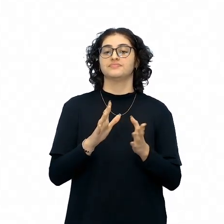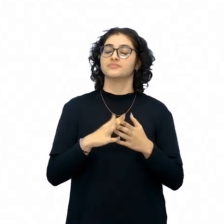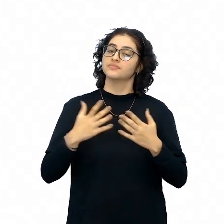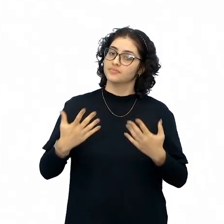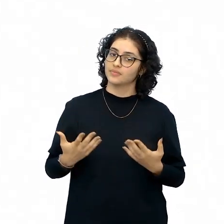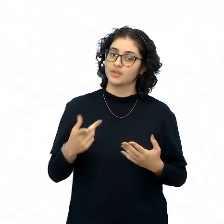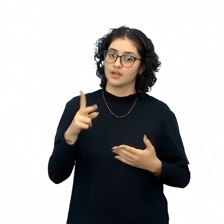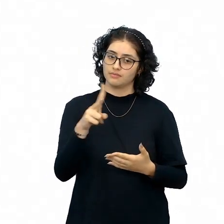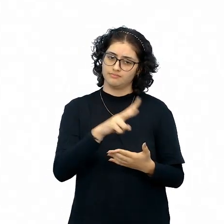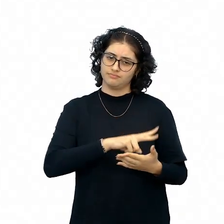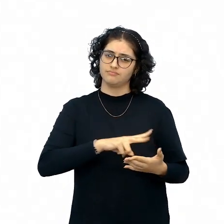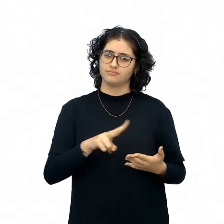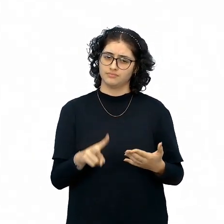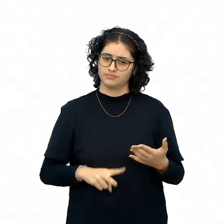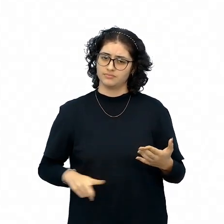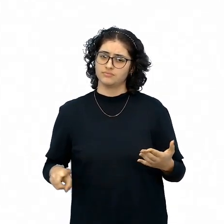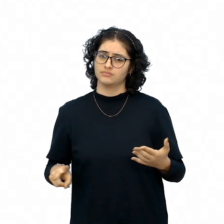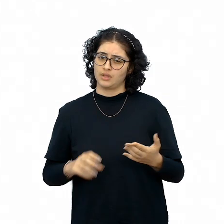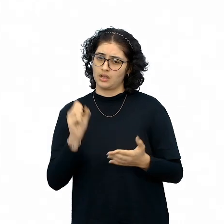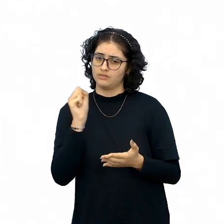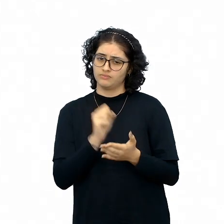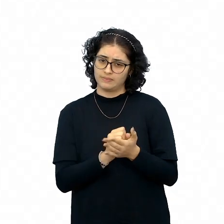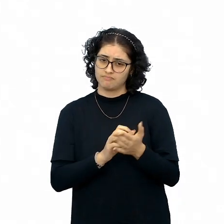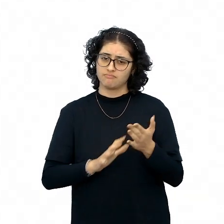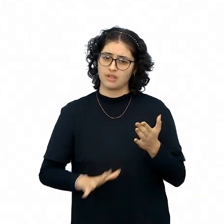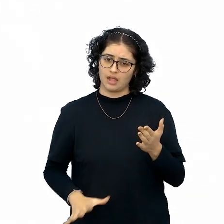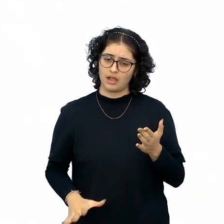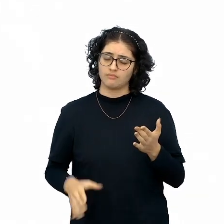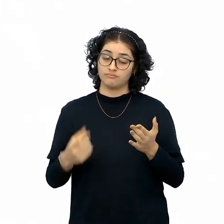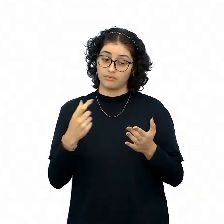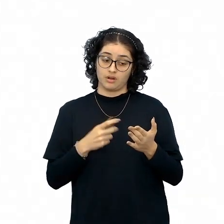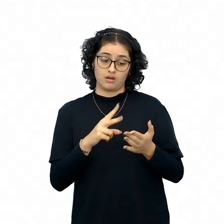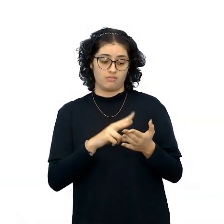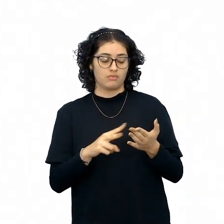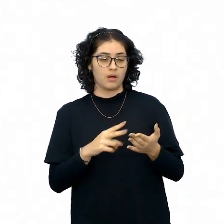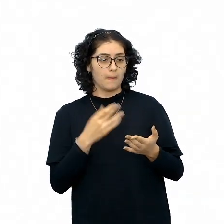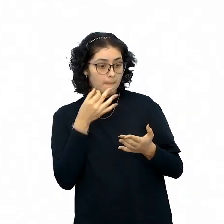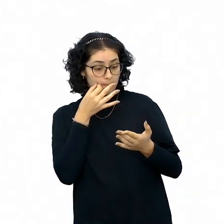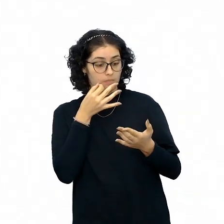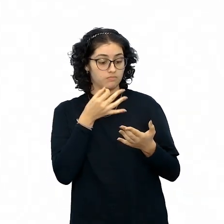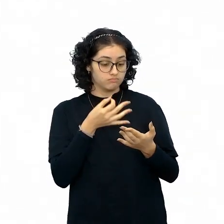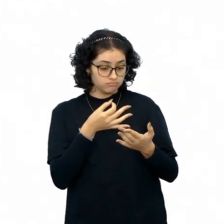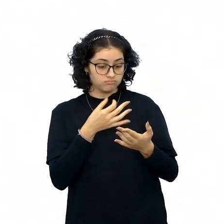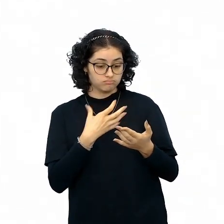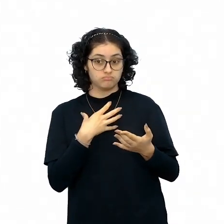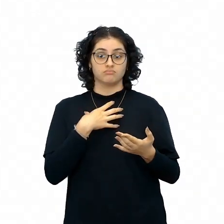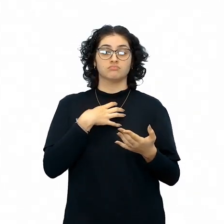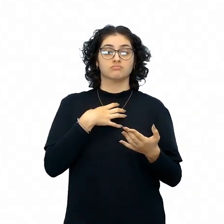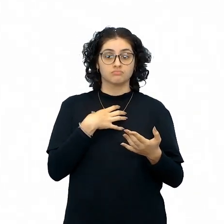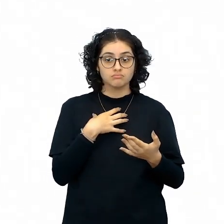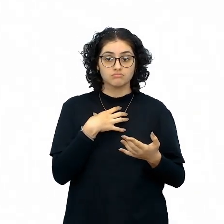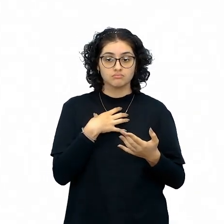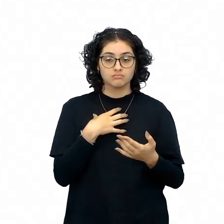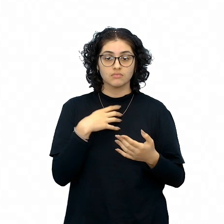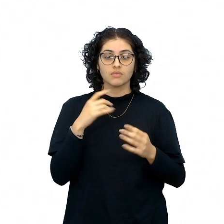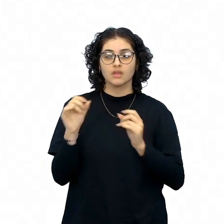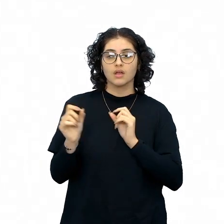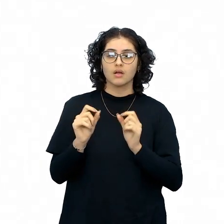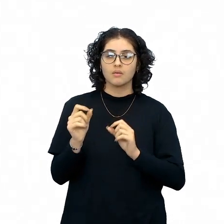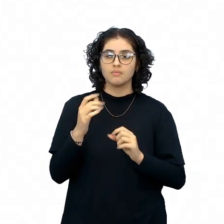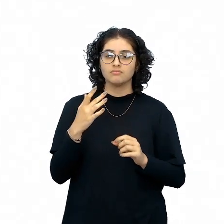Olha, a leitura é uma atividade em que o leitor atua como produtor de sentido, ok? Dessa forma, as estratégias de